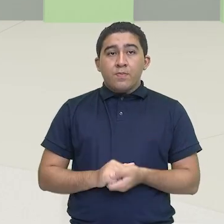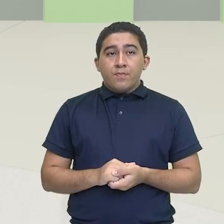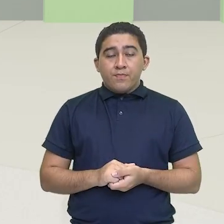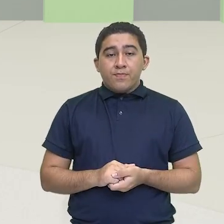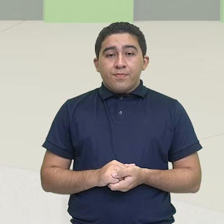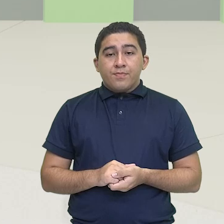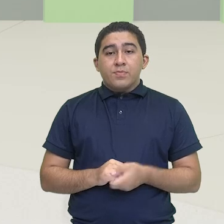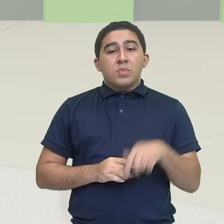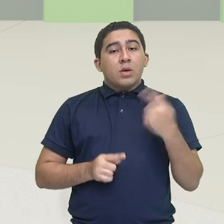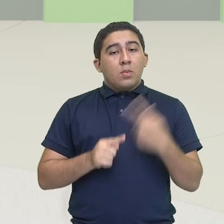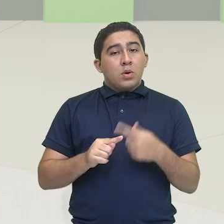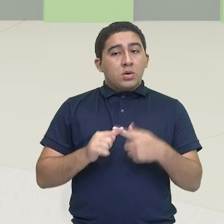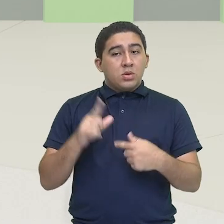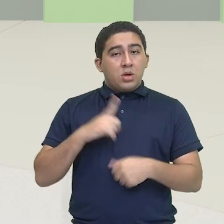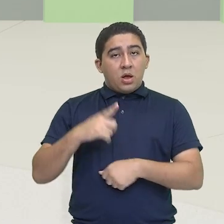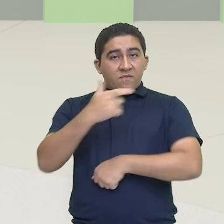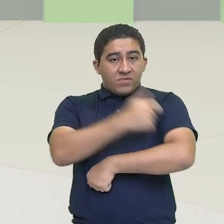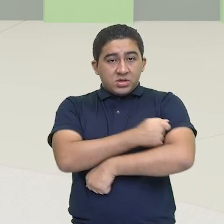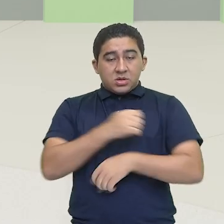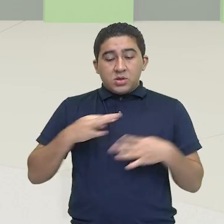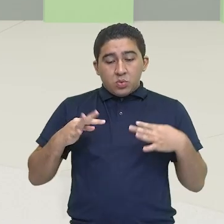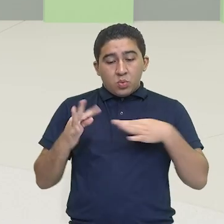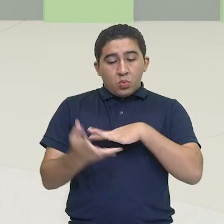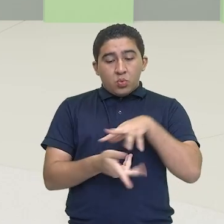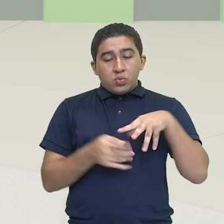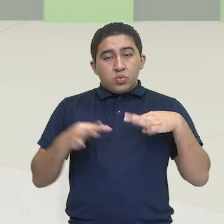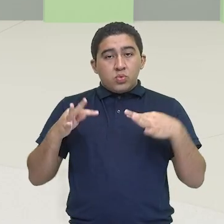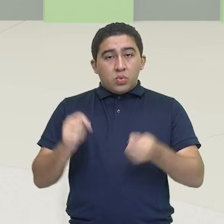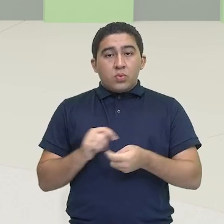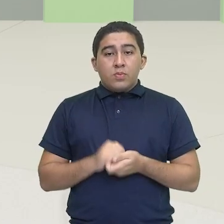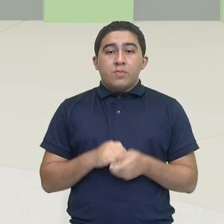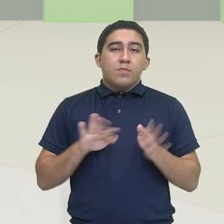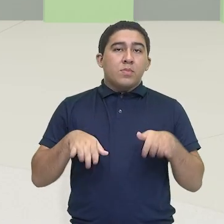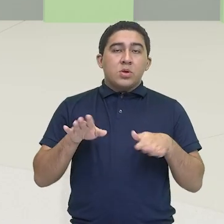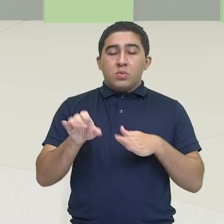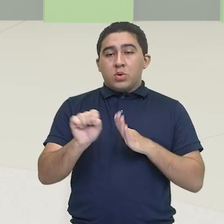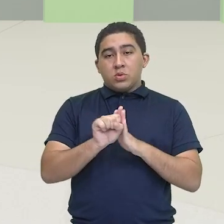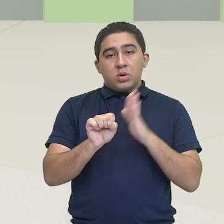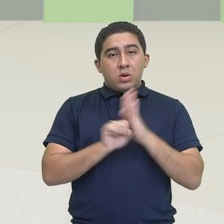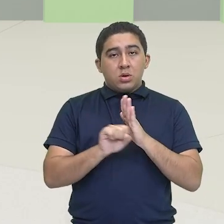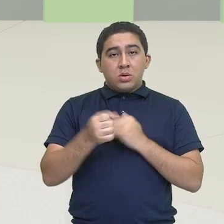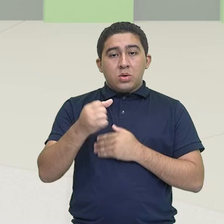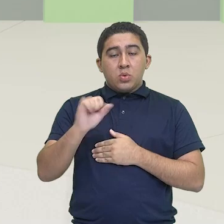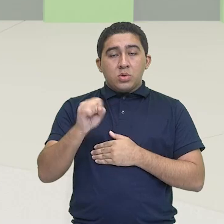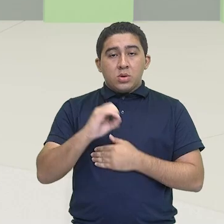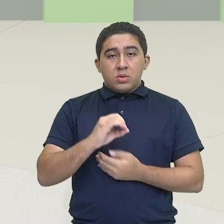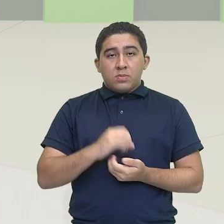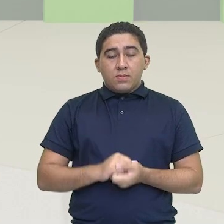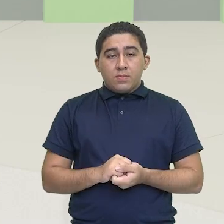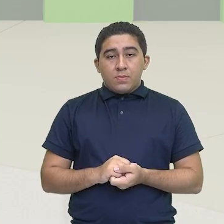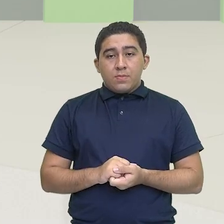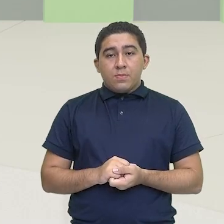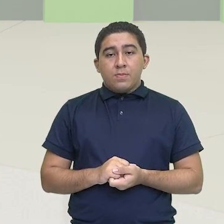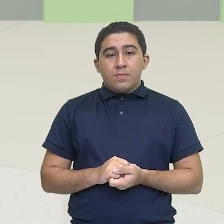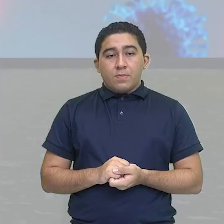devido à sua vacinação em massa no mundo em meados dos anos 80.